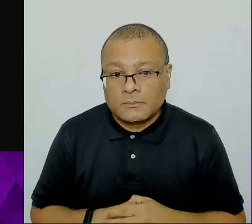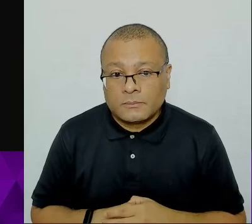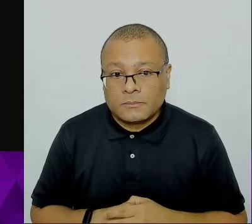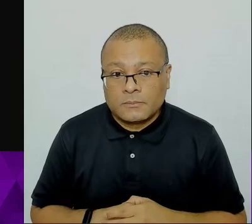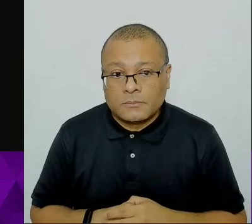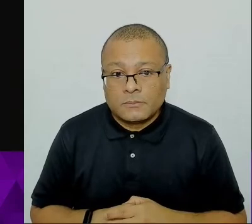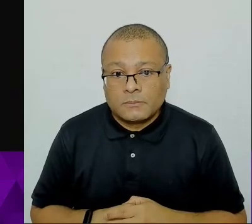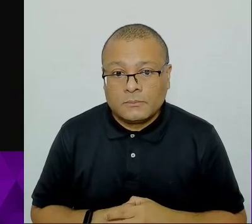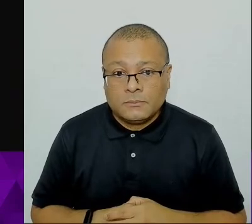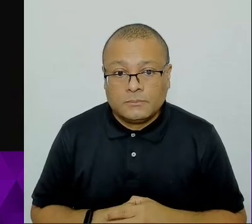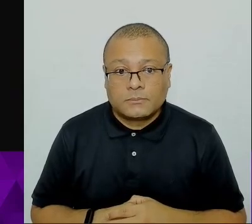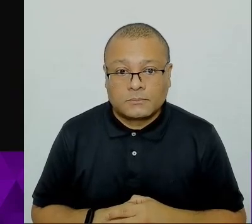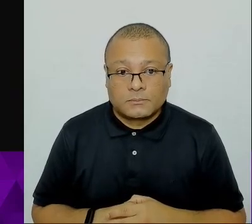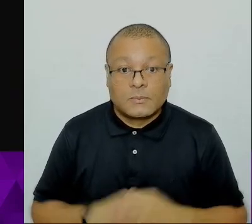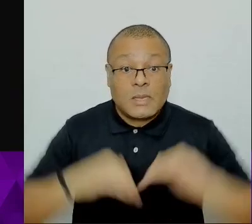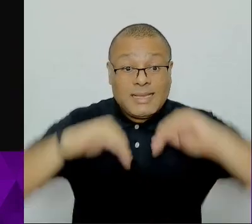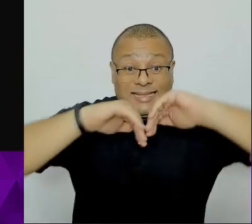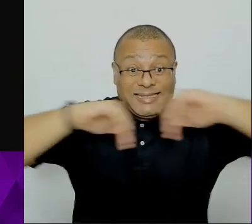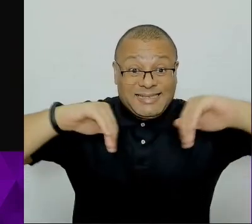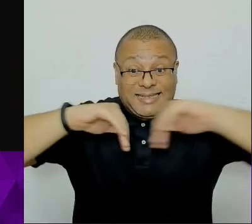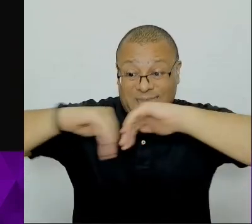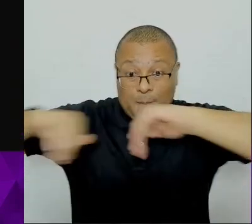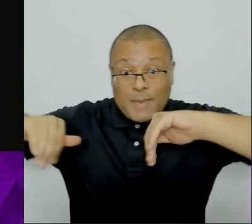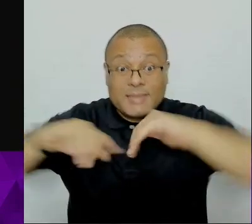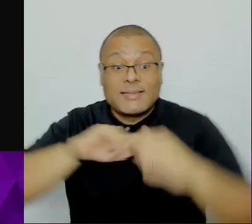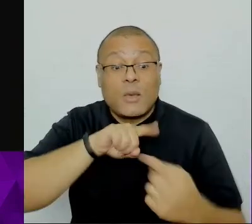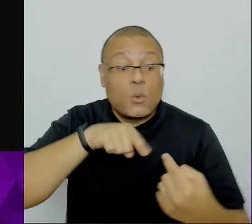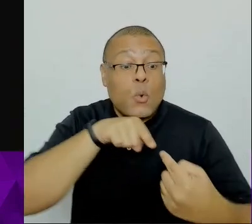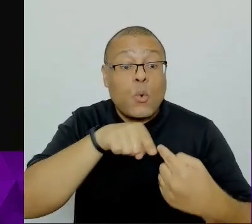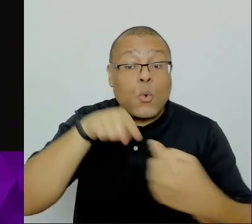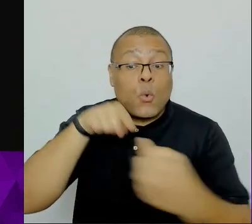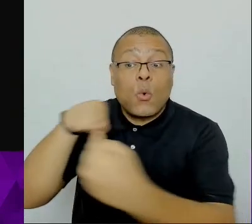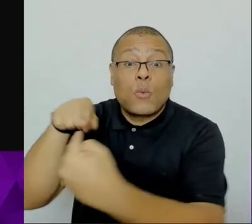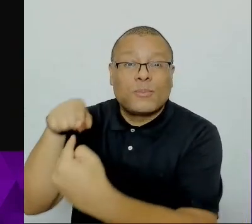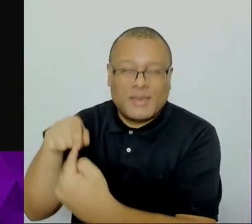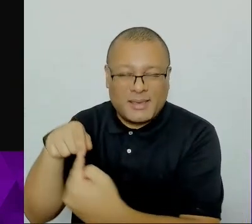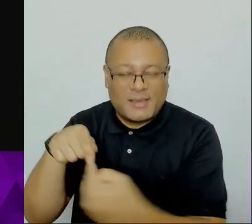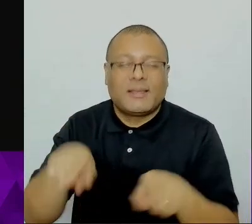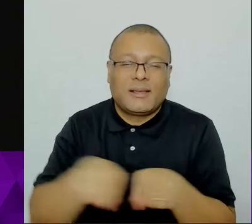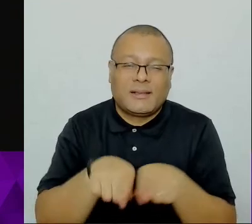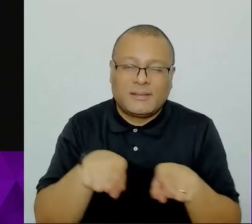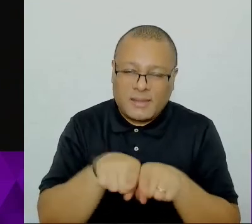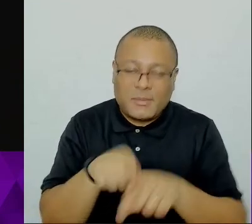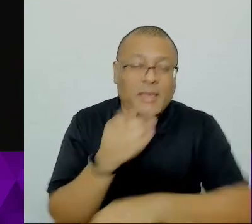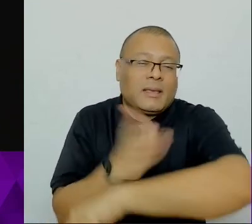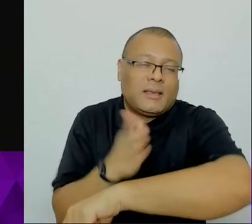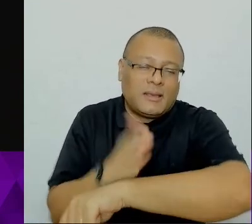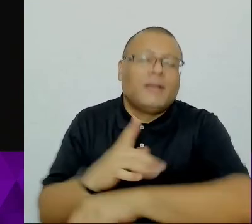a parte de classificação de domínio, a parte de reconhecimento de entidade, modelos para isso.